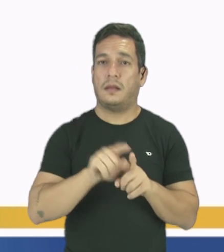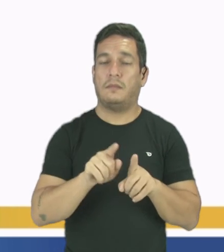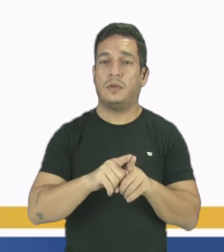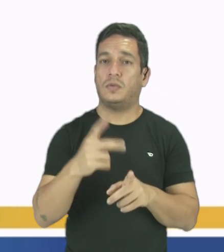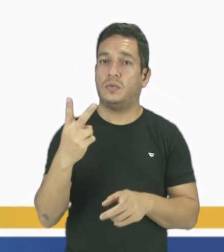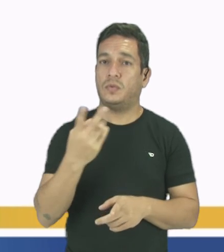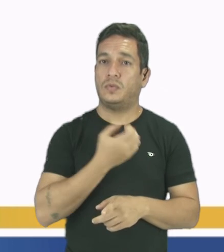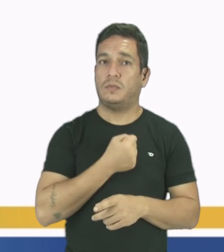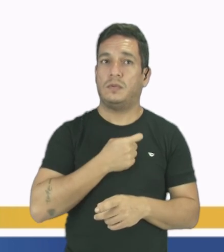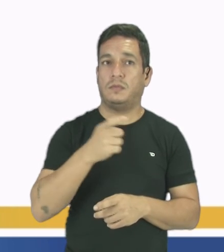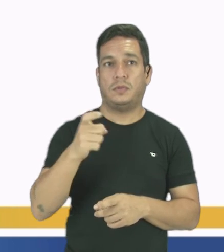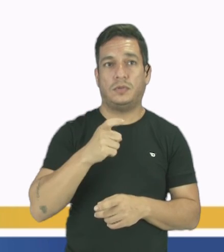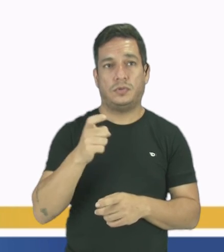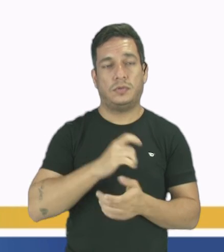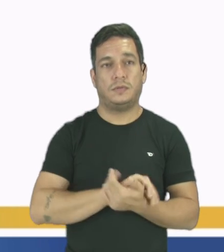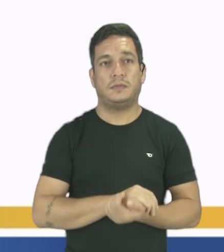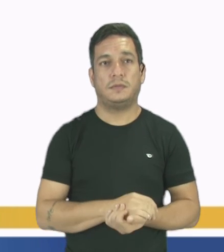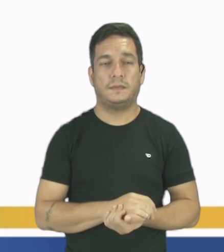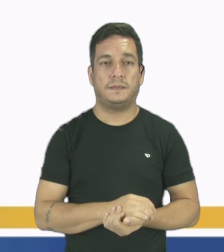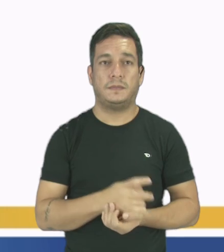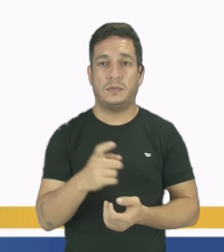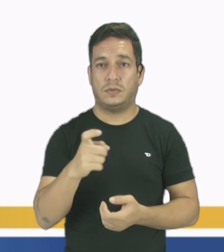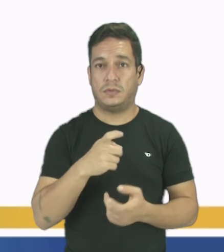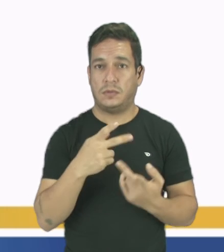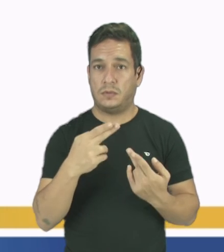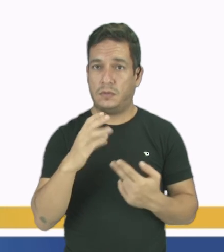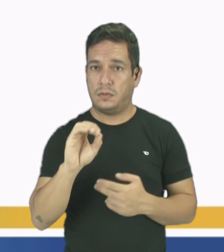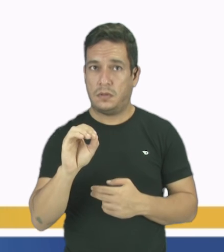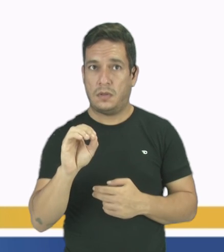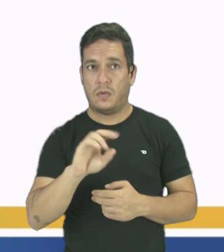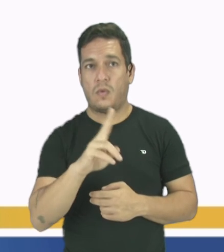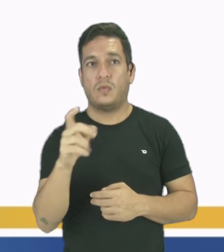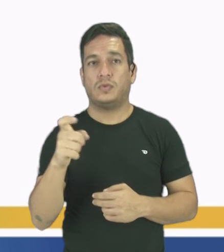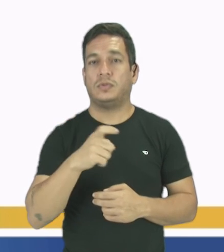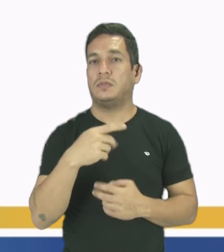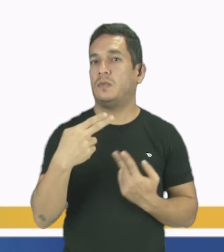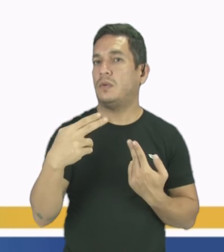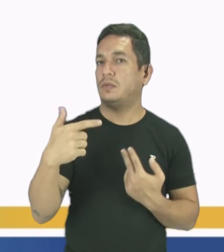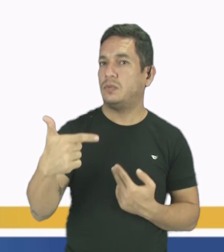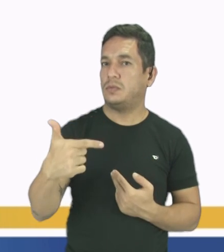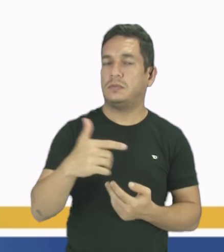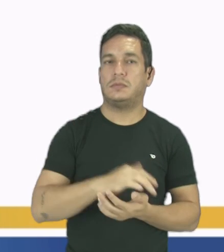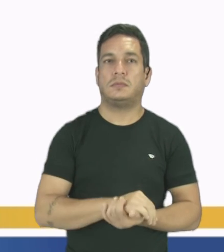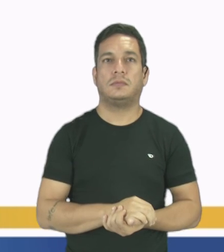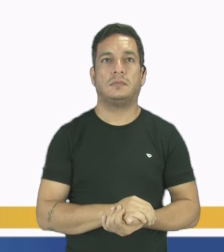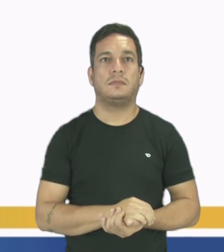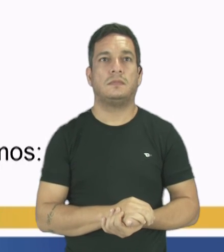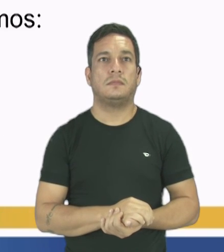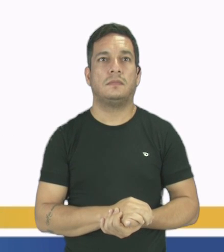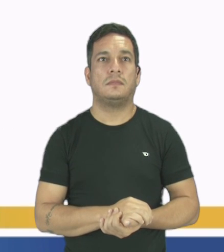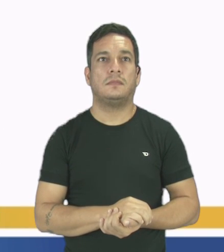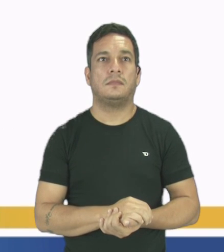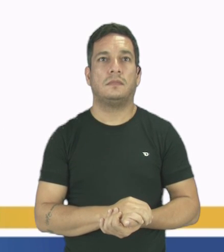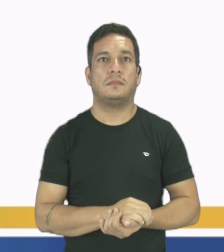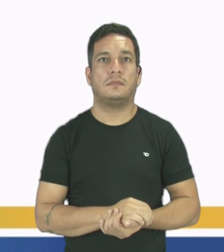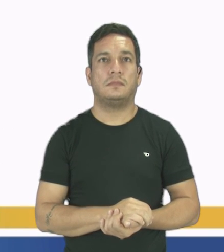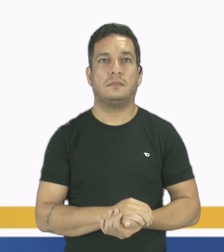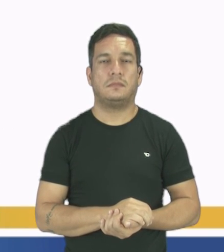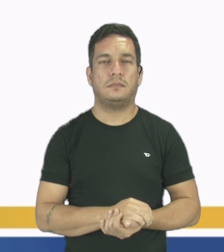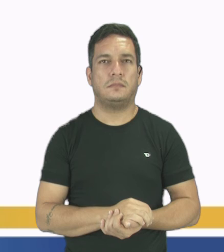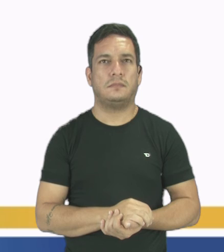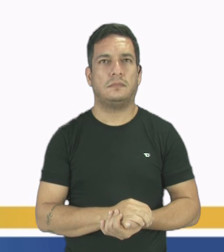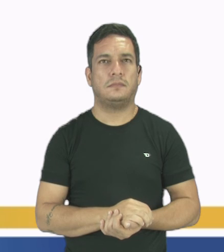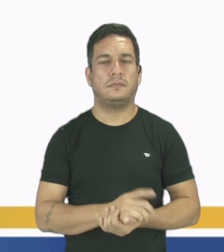dois valores para x: x0 ou x igual a 2. Agora nós